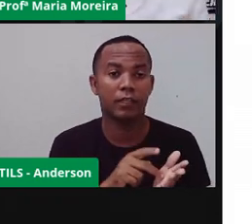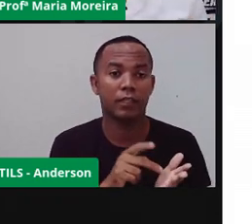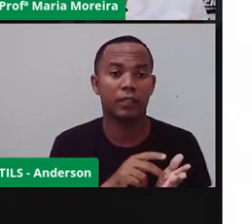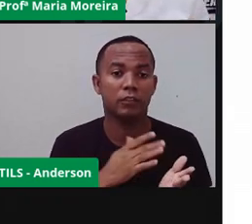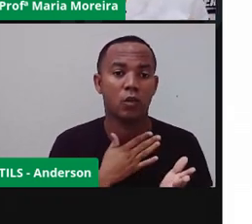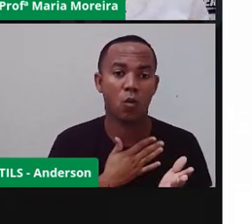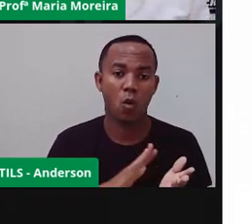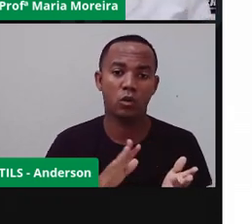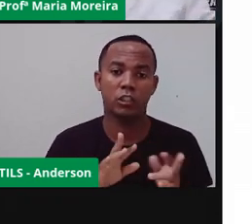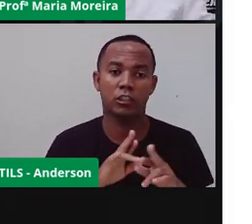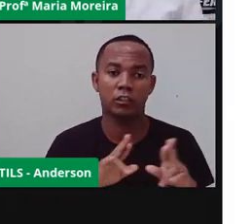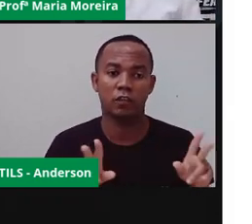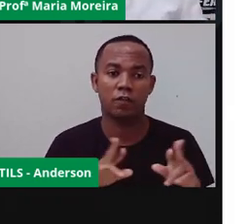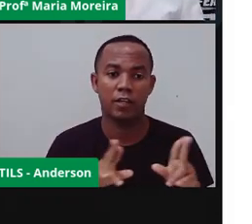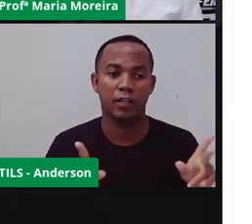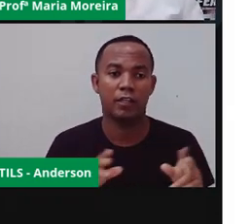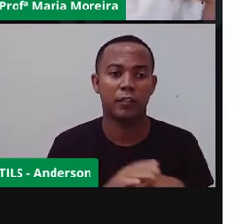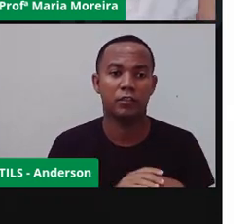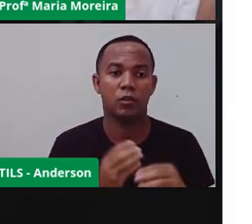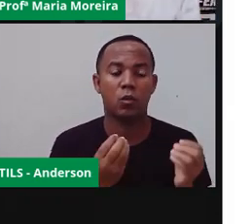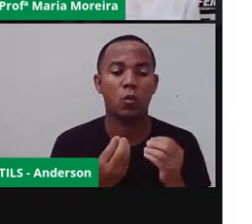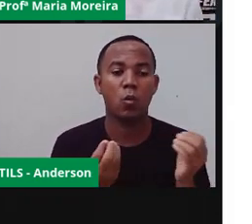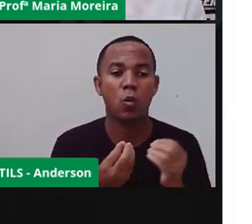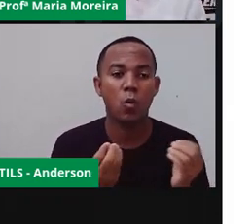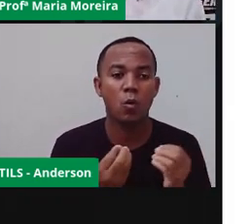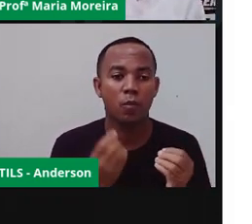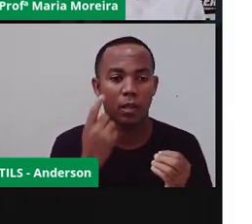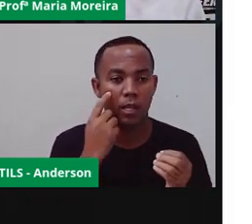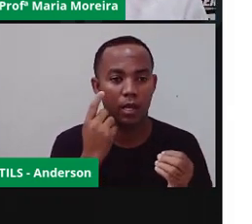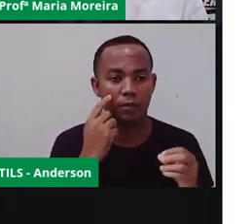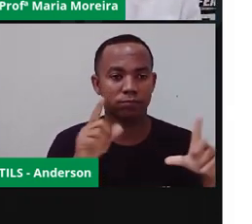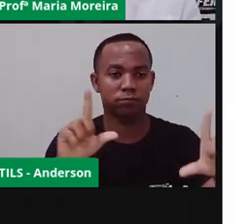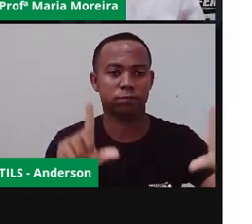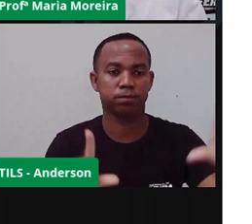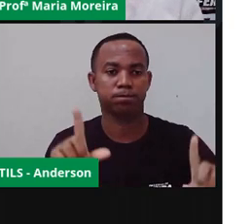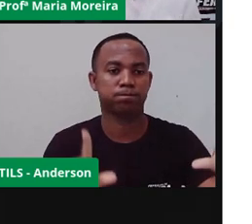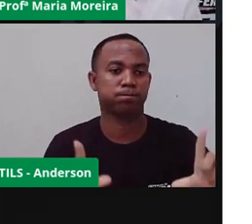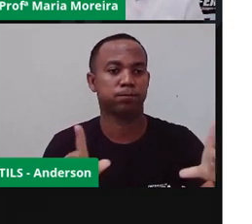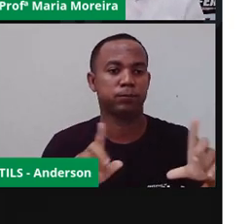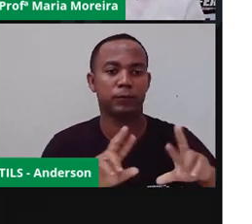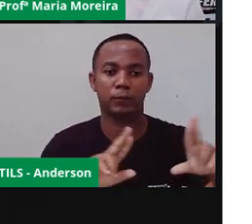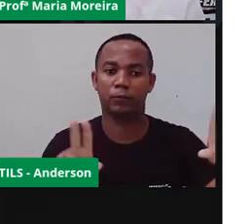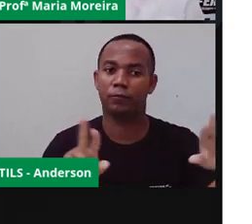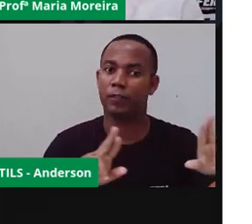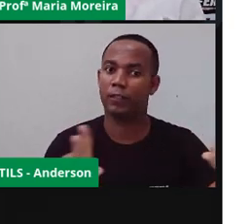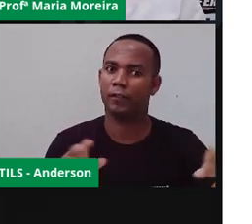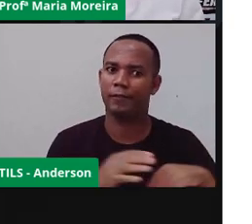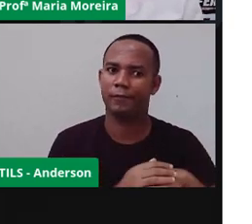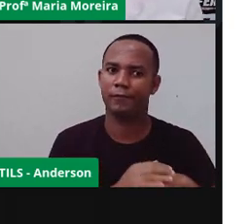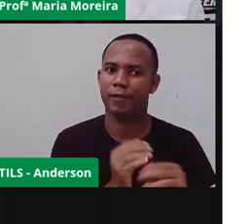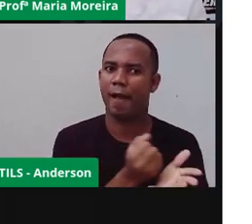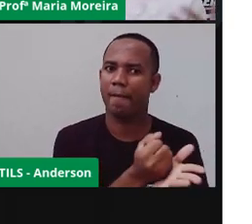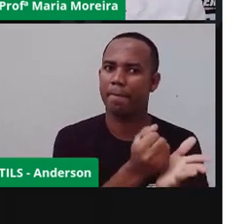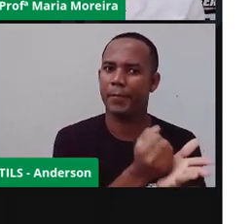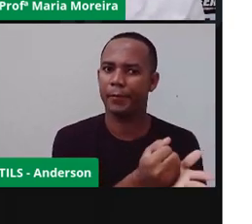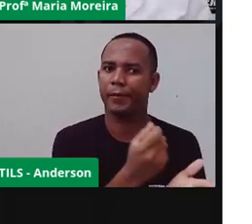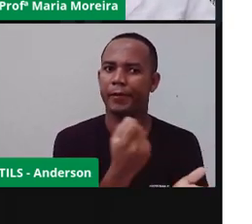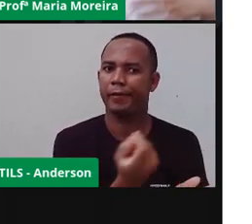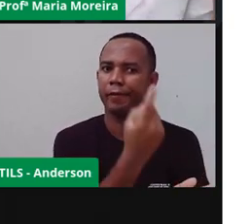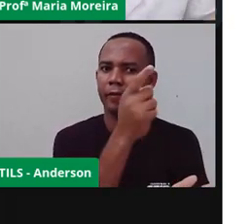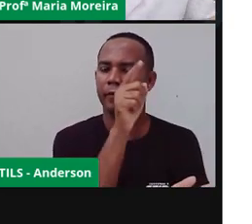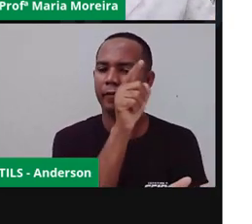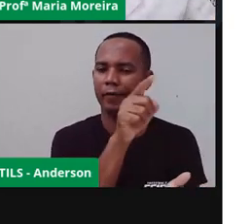de coisas diferentes. O jornal de Anderson vai falar sobre coisas que Anderson apoia. Então, por isso que a gente tem o